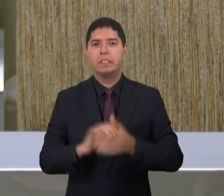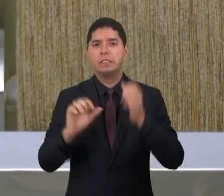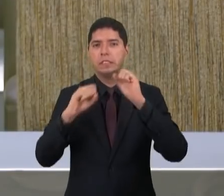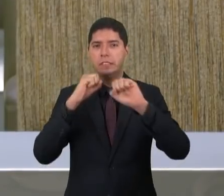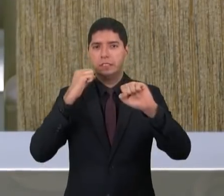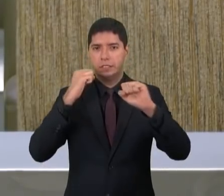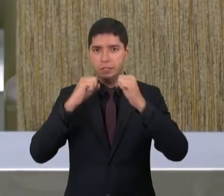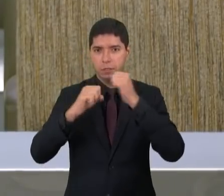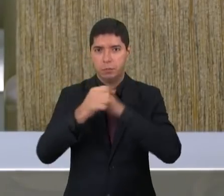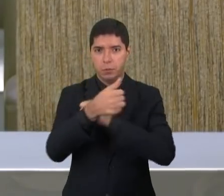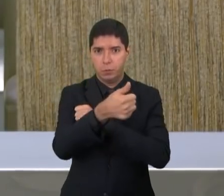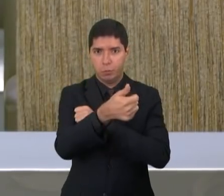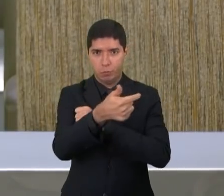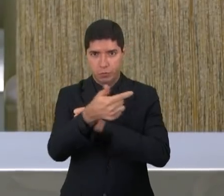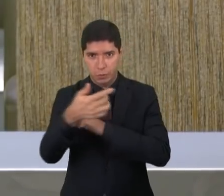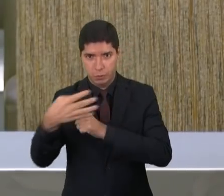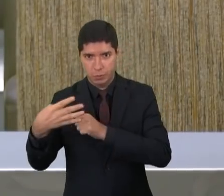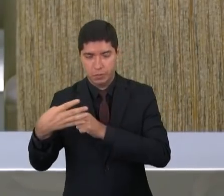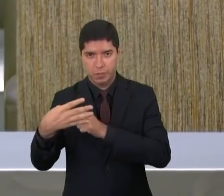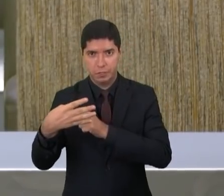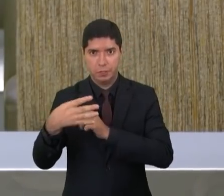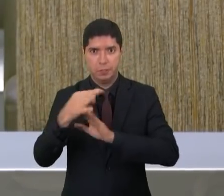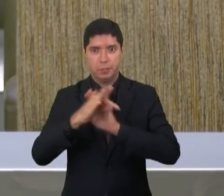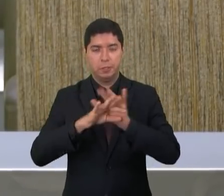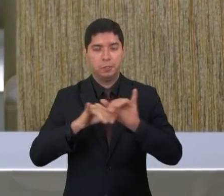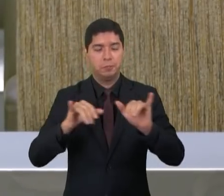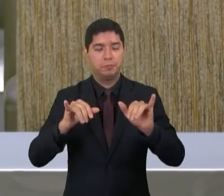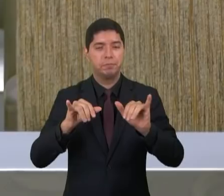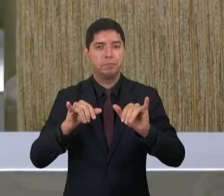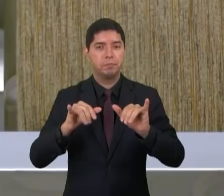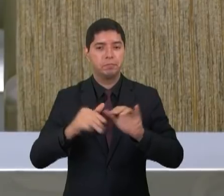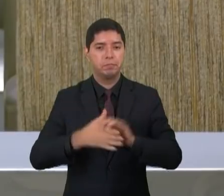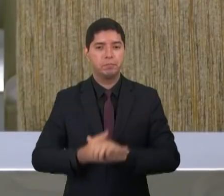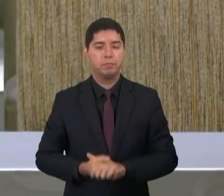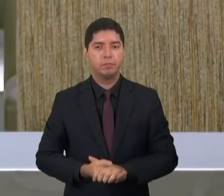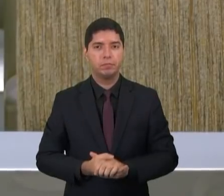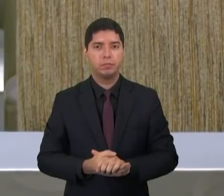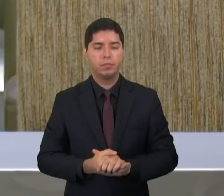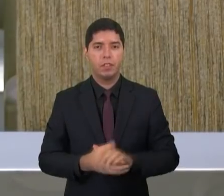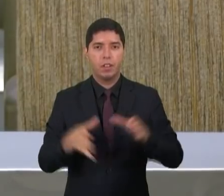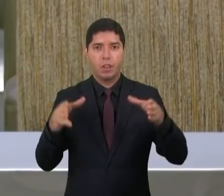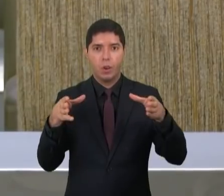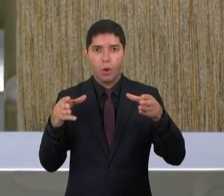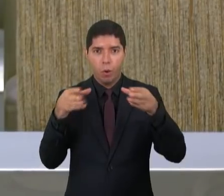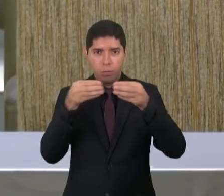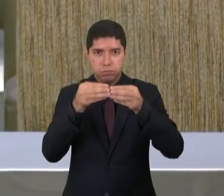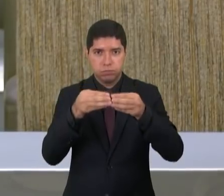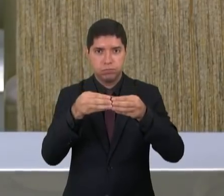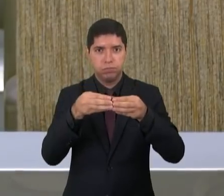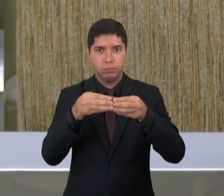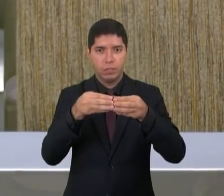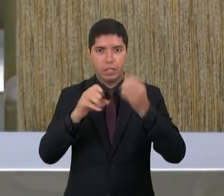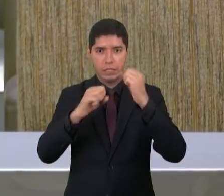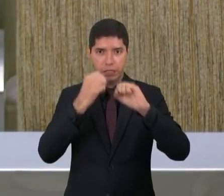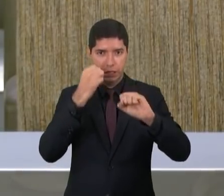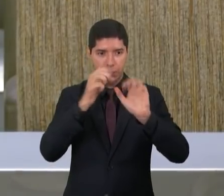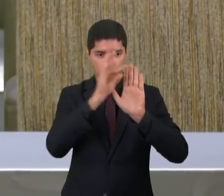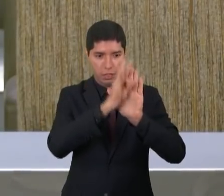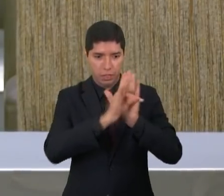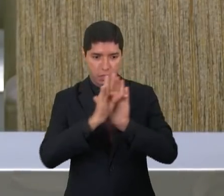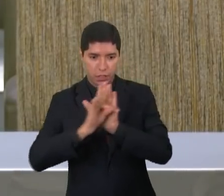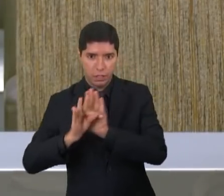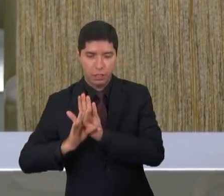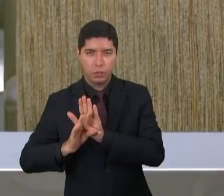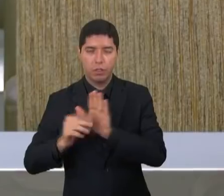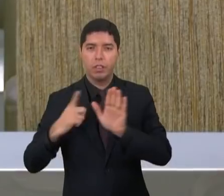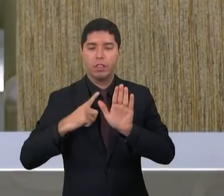124, ele está inserido dentro de um grupo de salmos que é chamado, conhecido como